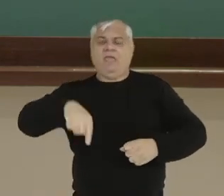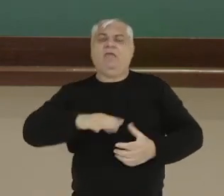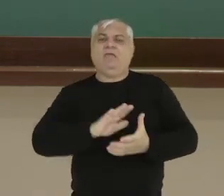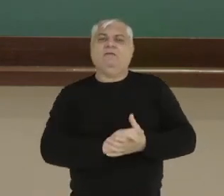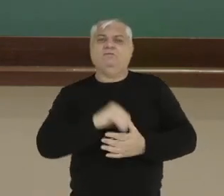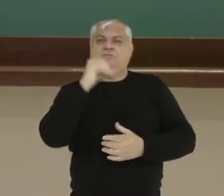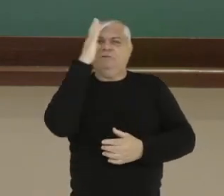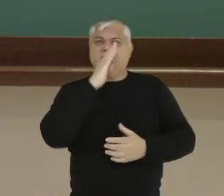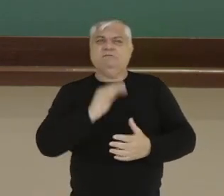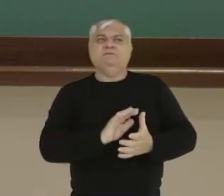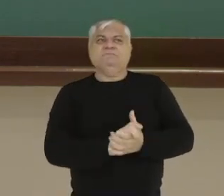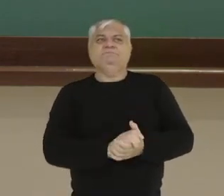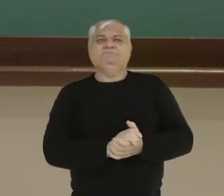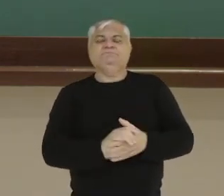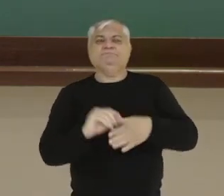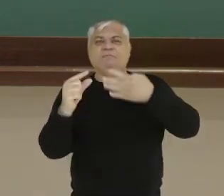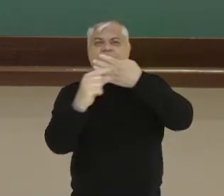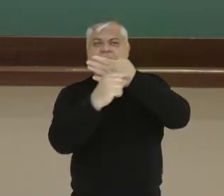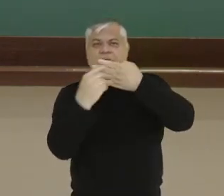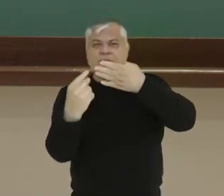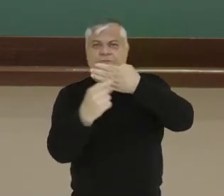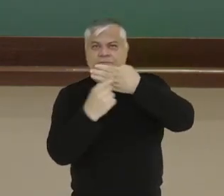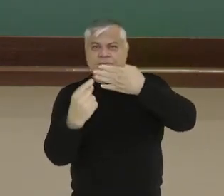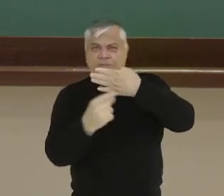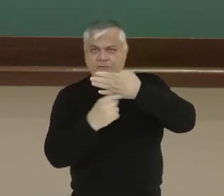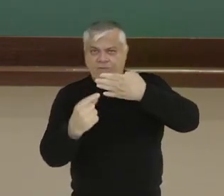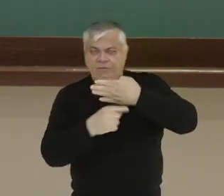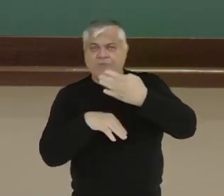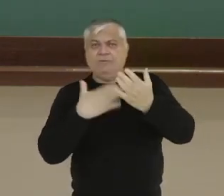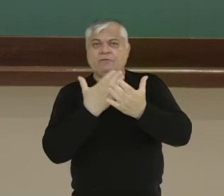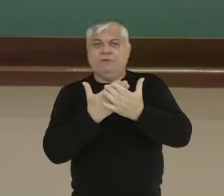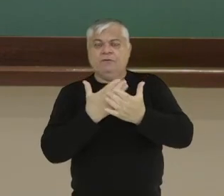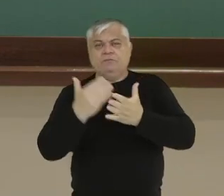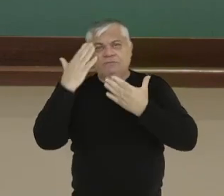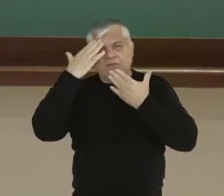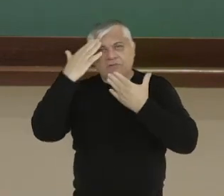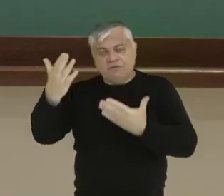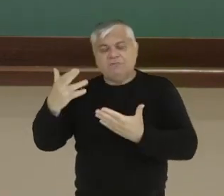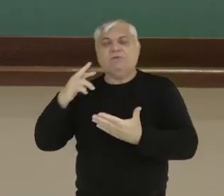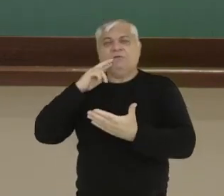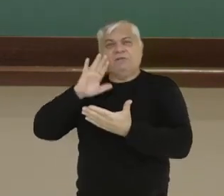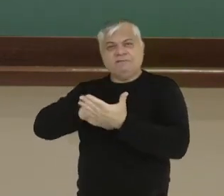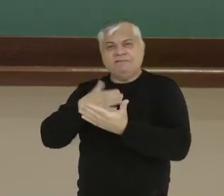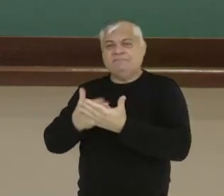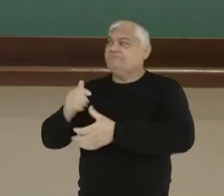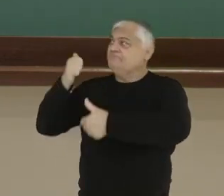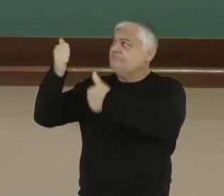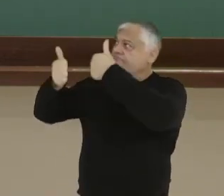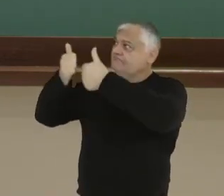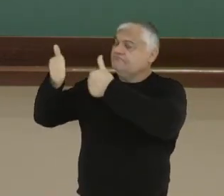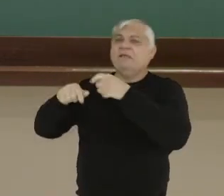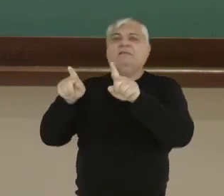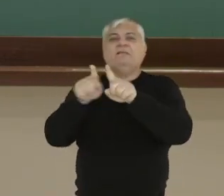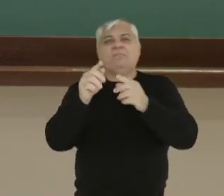do Brasil. Aqui as nossas referências de aula. Quero agradecer ao Ronaldo, nosso intérprete, e